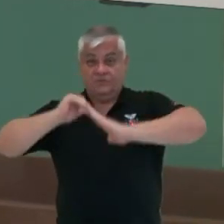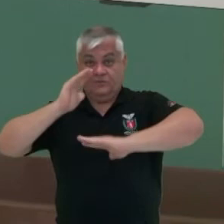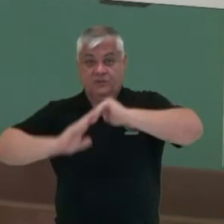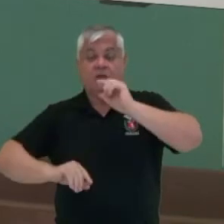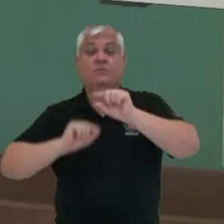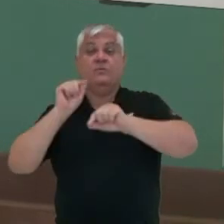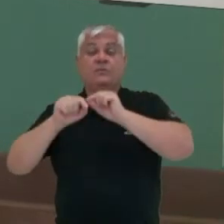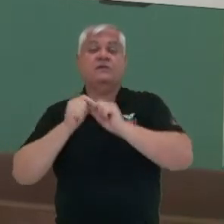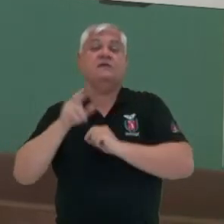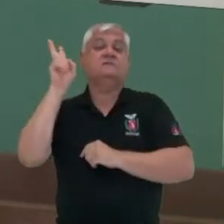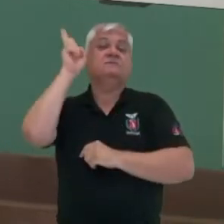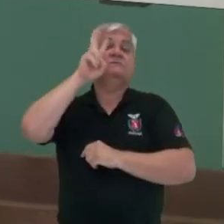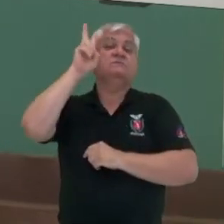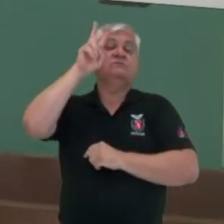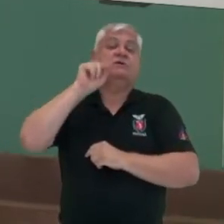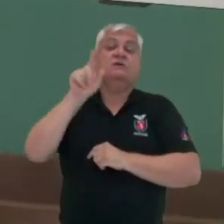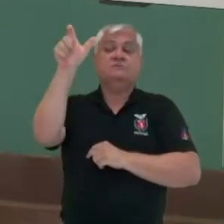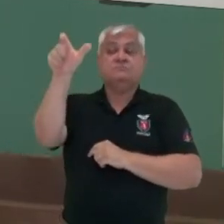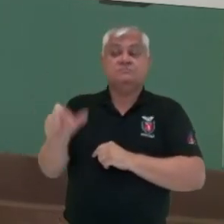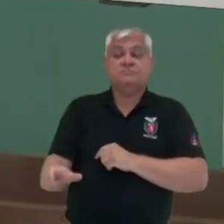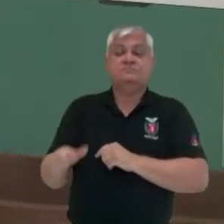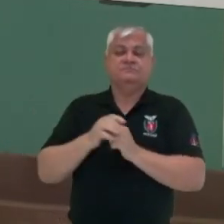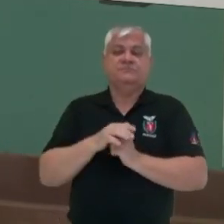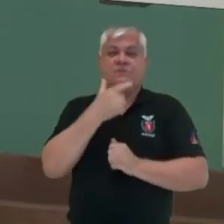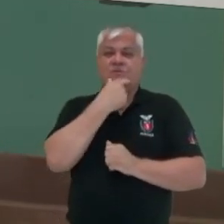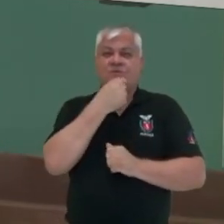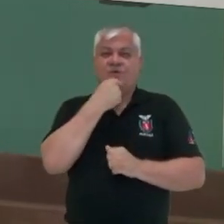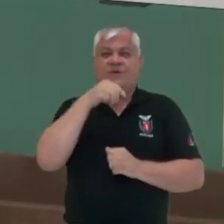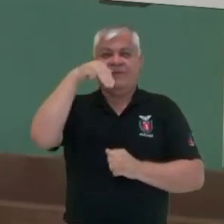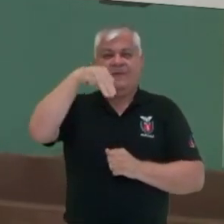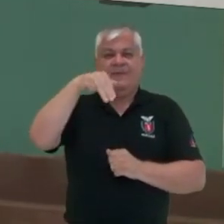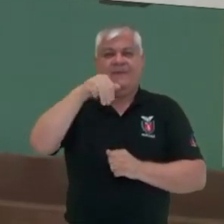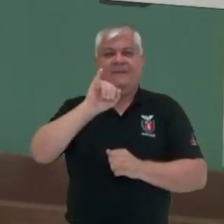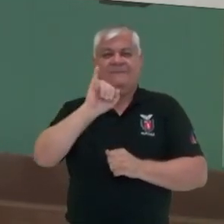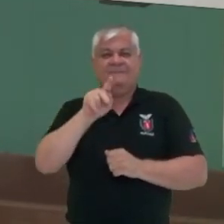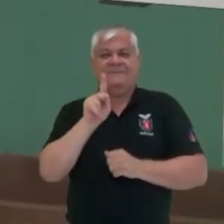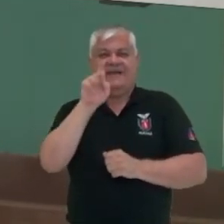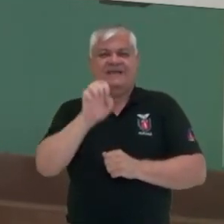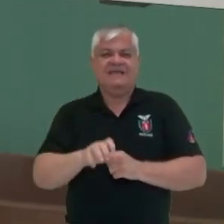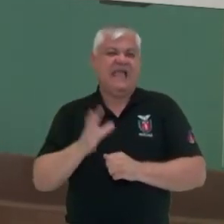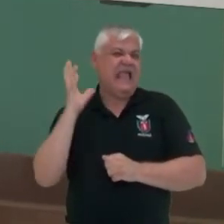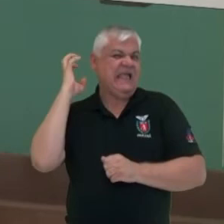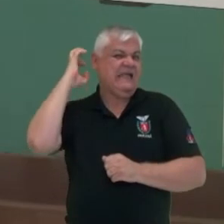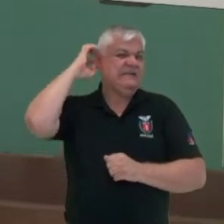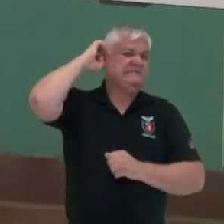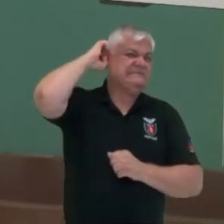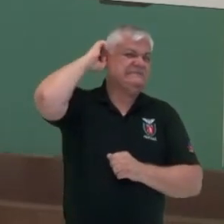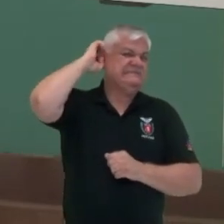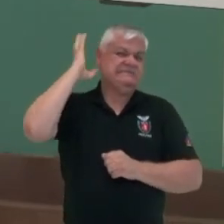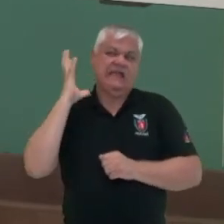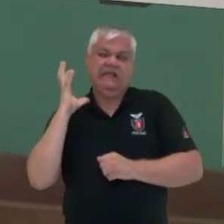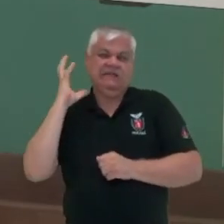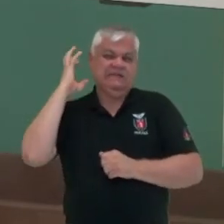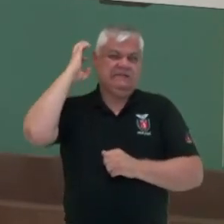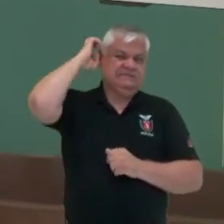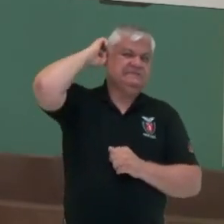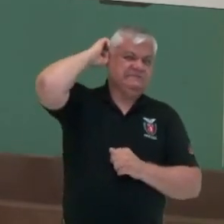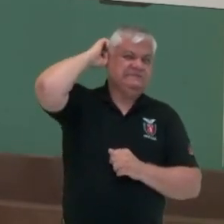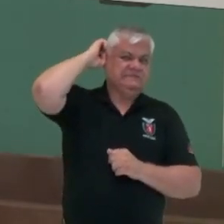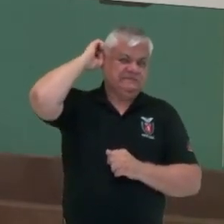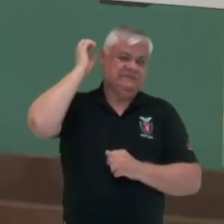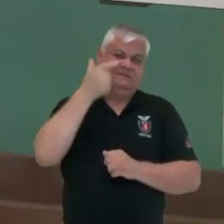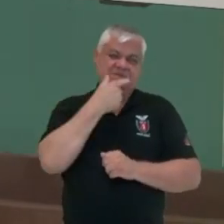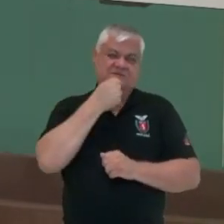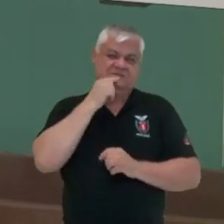teve um caso na história em que o lutador, né, o Mike Tyson, ele deu uma mordida, bem conhecido pelas pessoas que